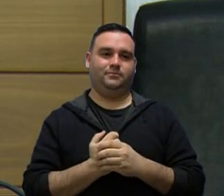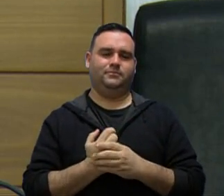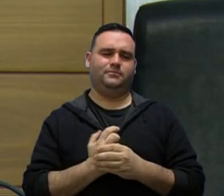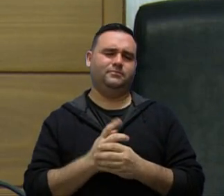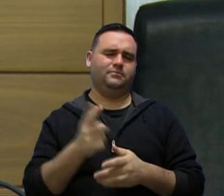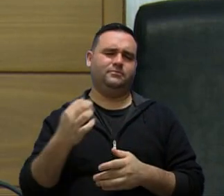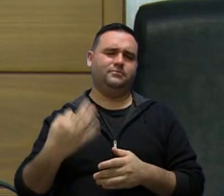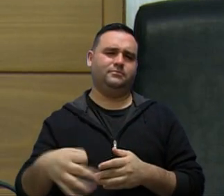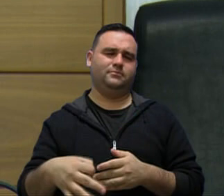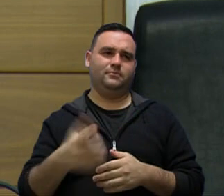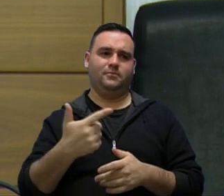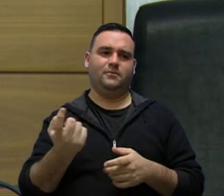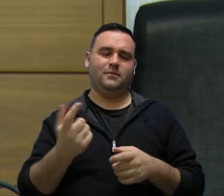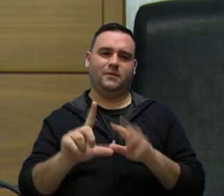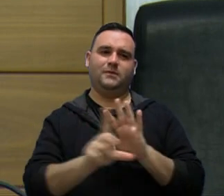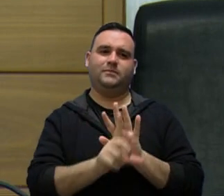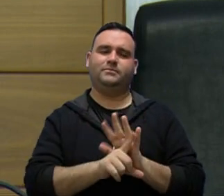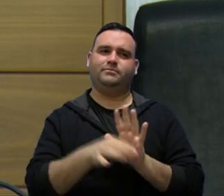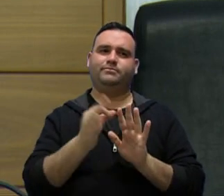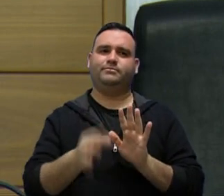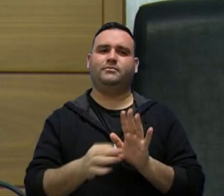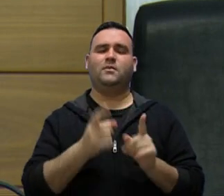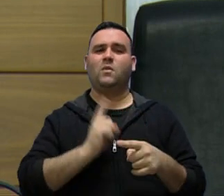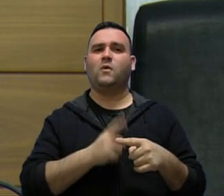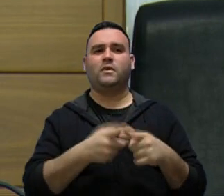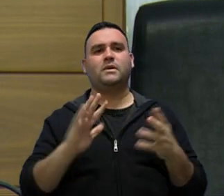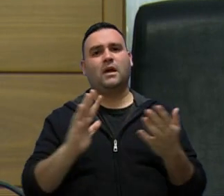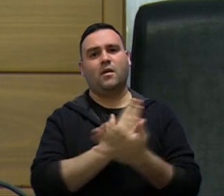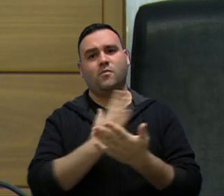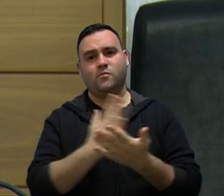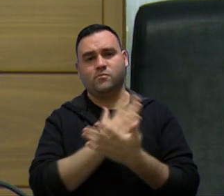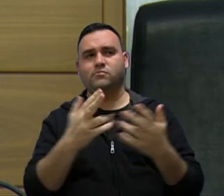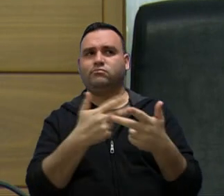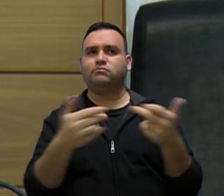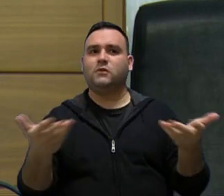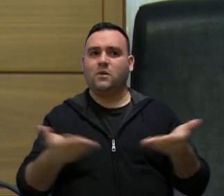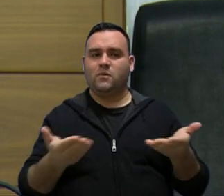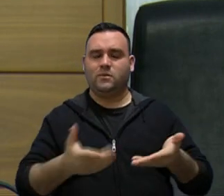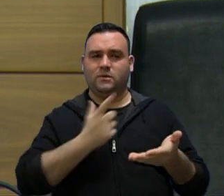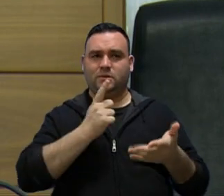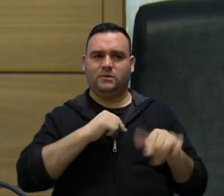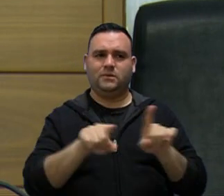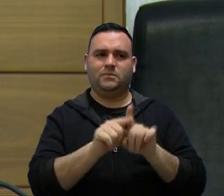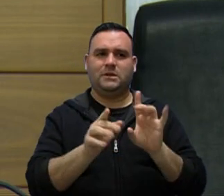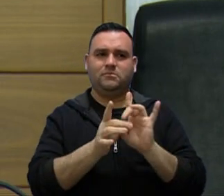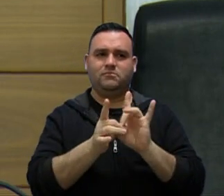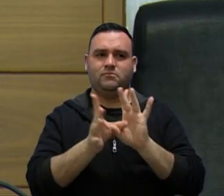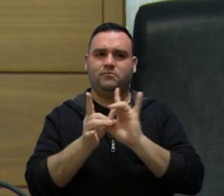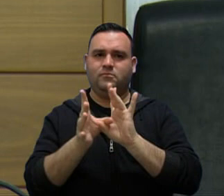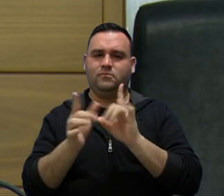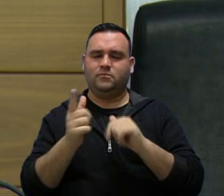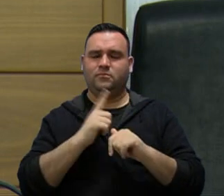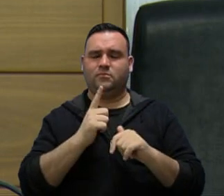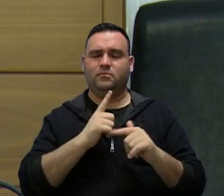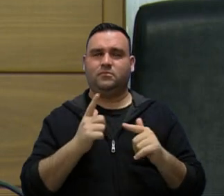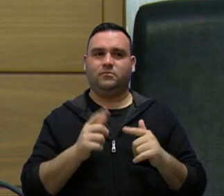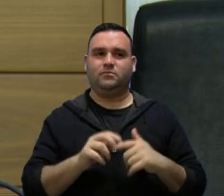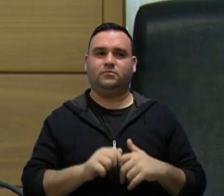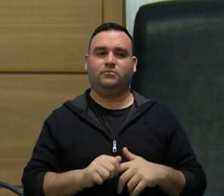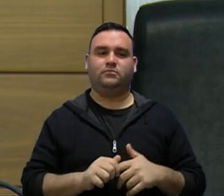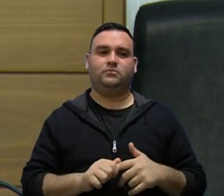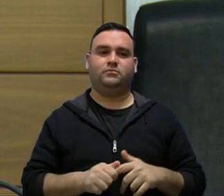e é mas eu voltar da isso é mesmo porque algumas coisas que estão previstas agora com essa liberação aí